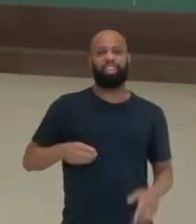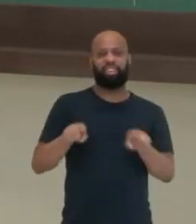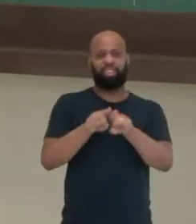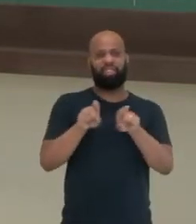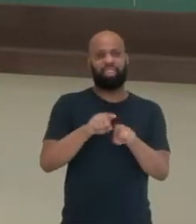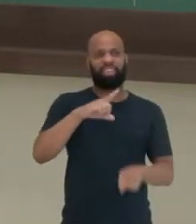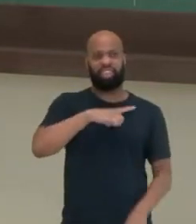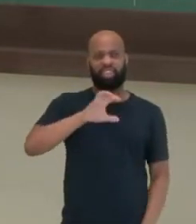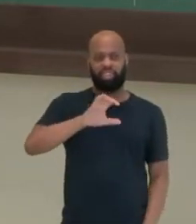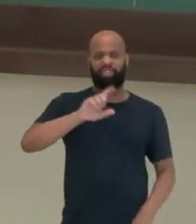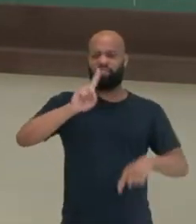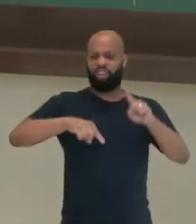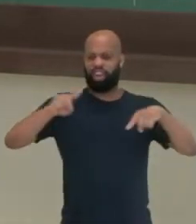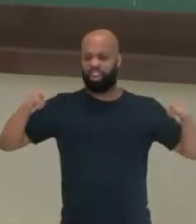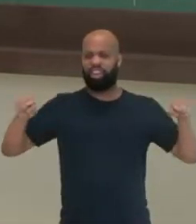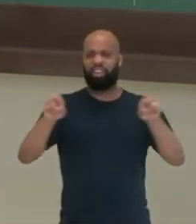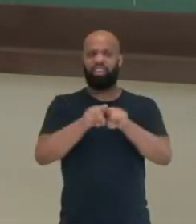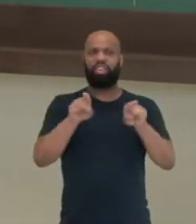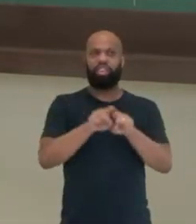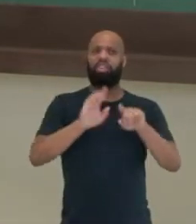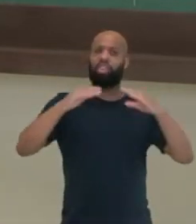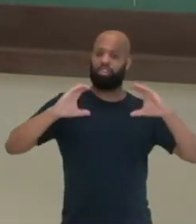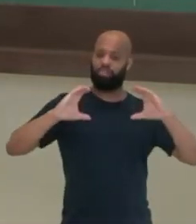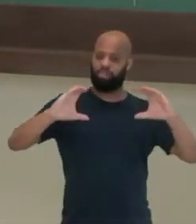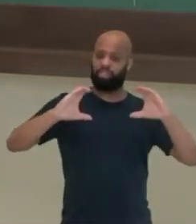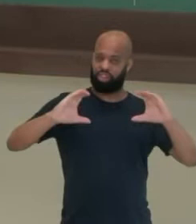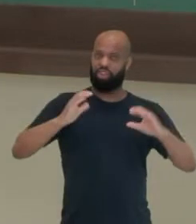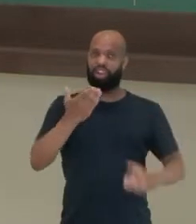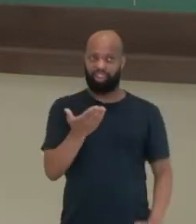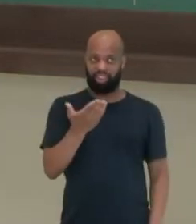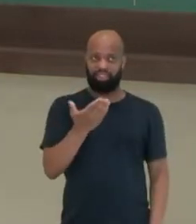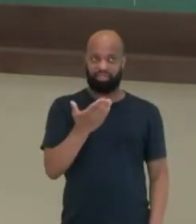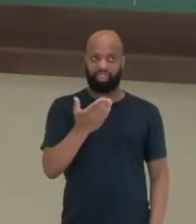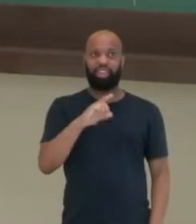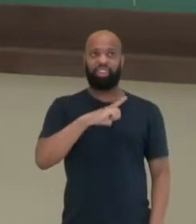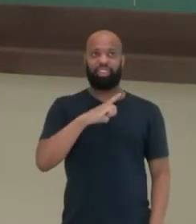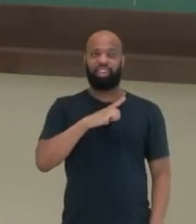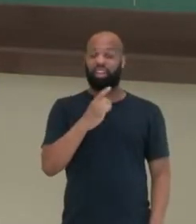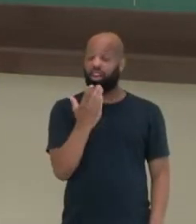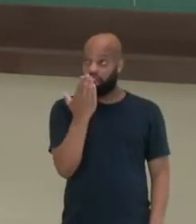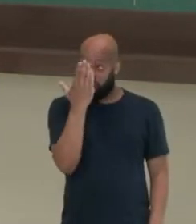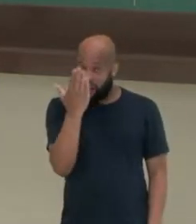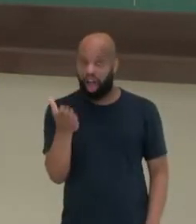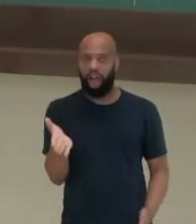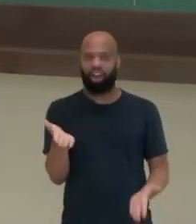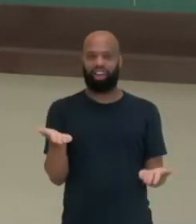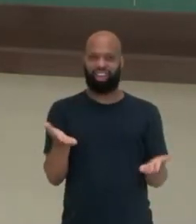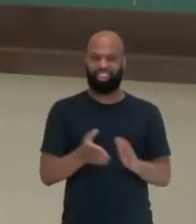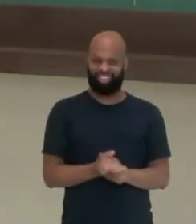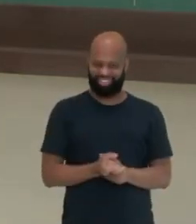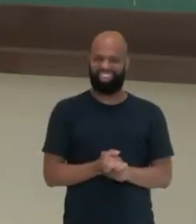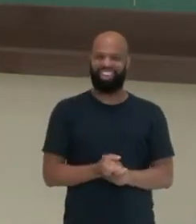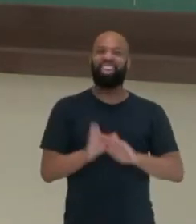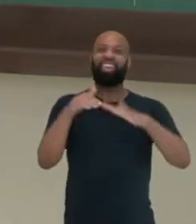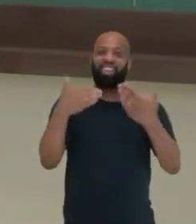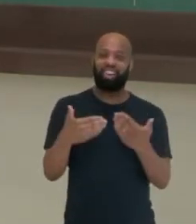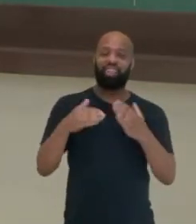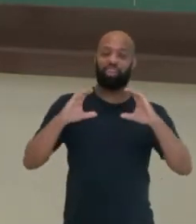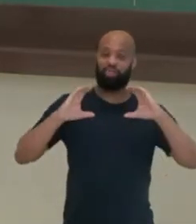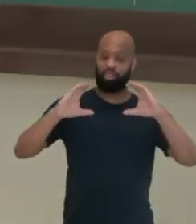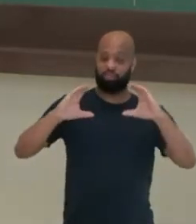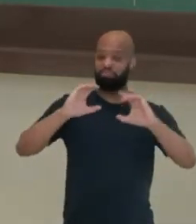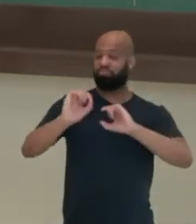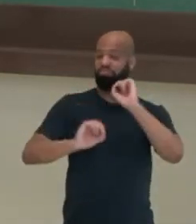Tem muitas variáveis, então a função tá ali, ó, na nossa cara. Então, na matemática, a função é uma relação